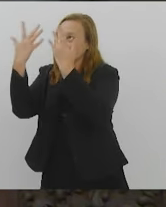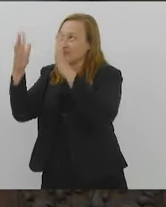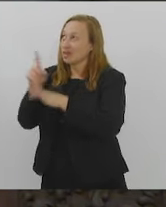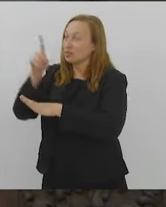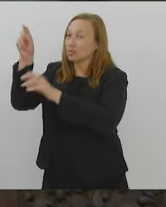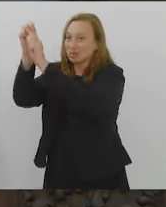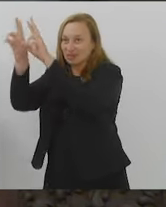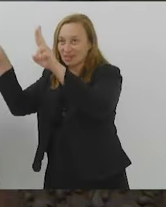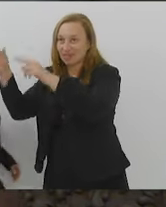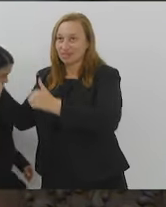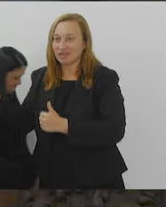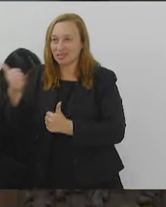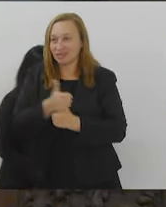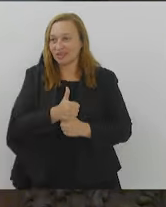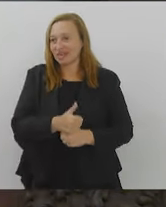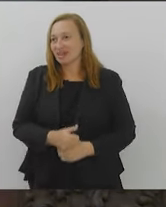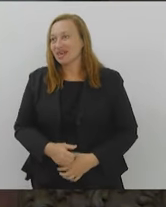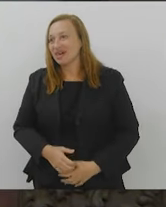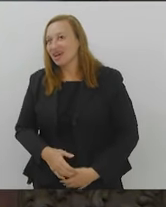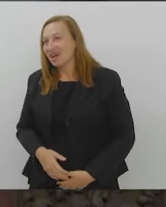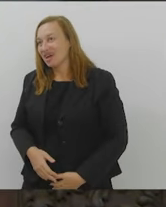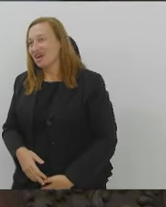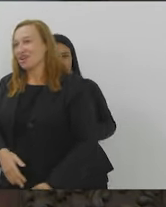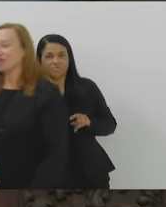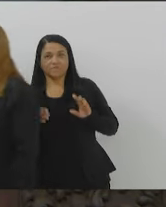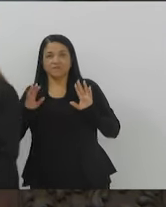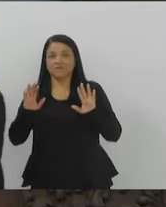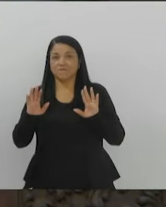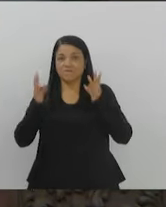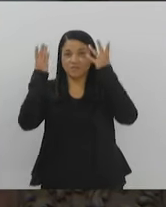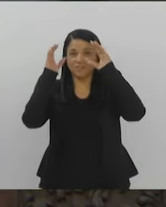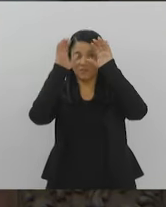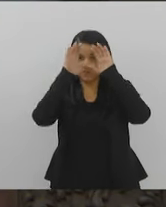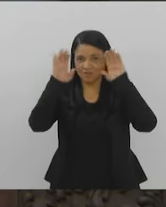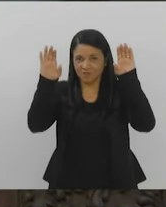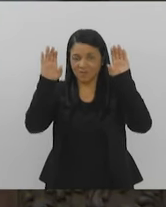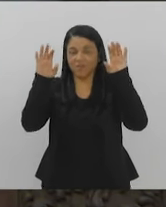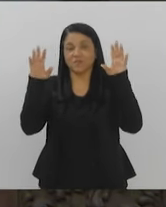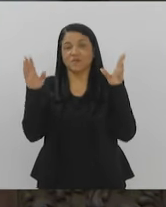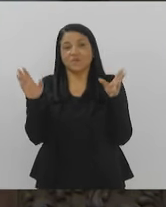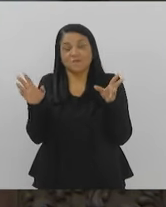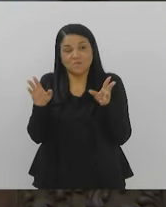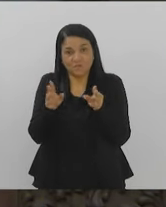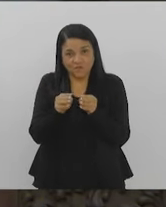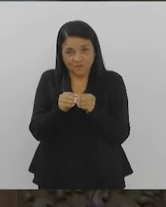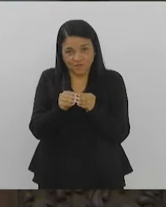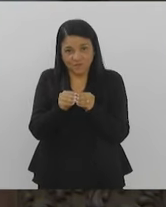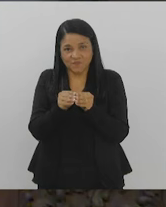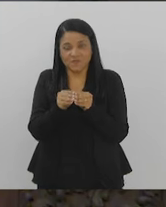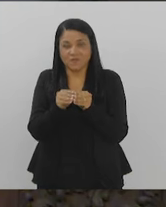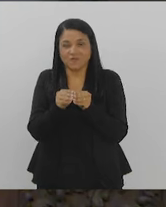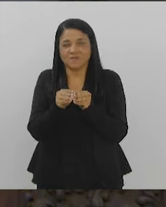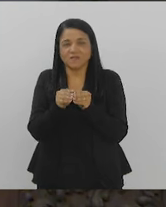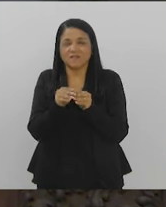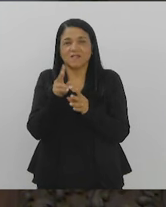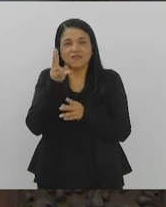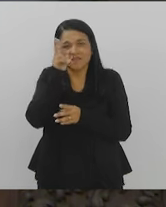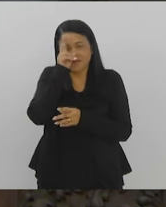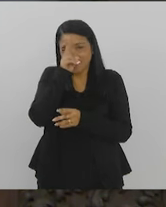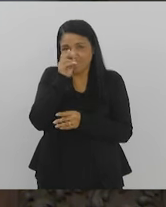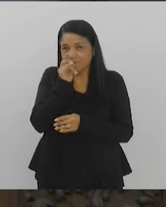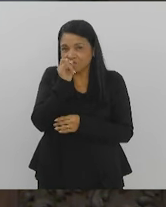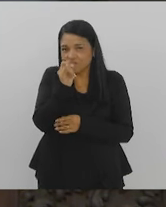céu. Tem festa no céu. Por fim, meus amados irmãos, me deixe só lembrar vocês.